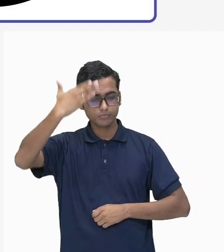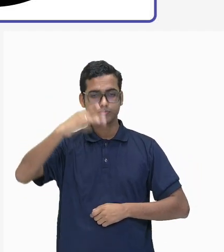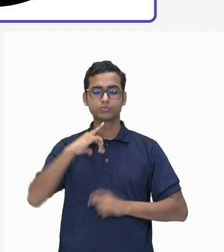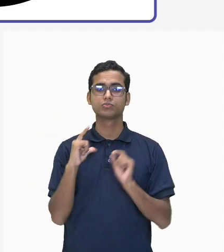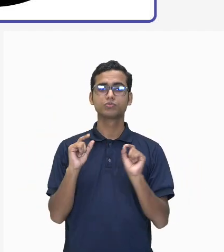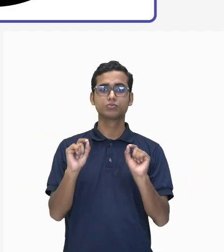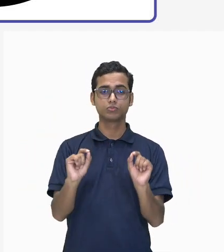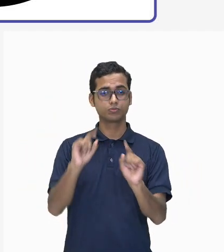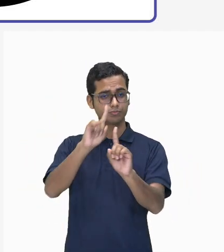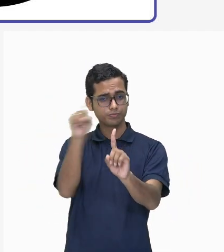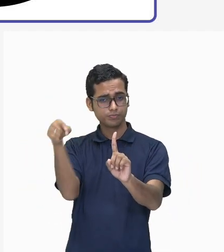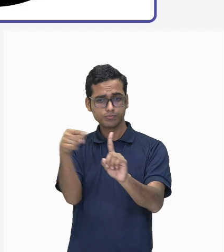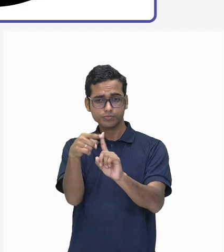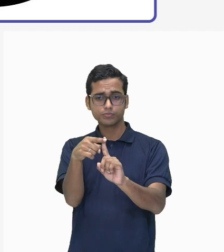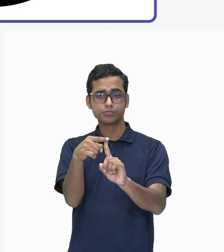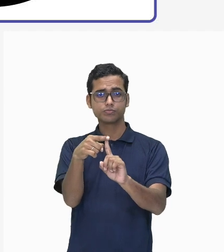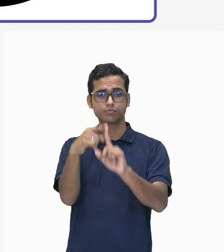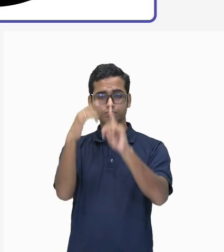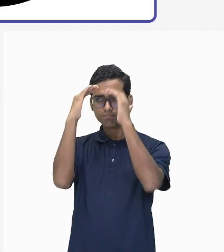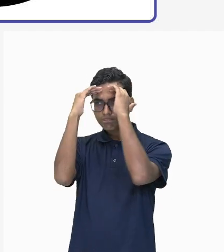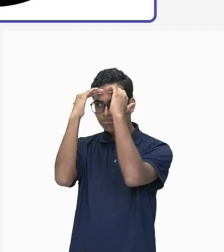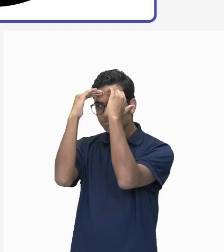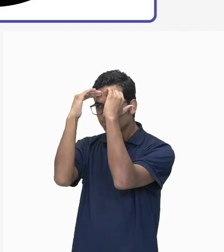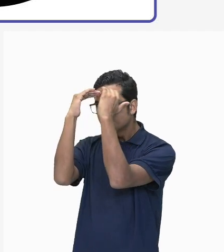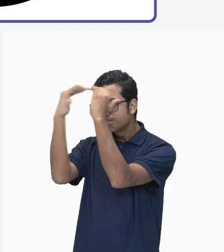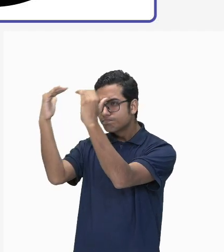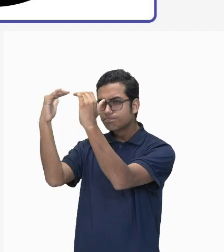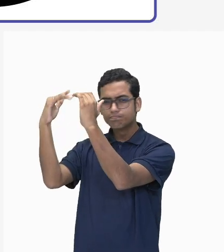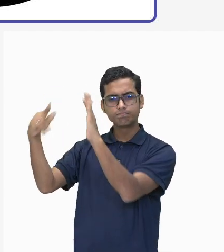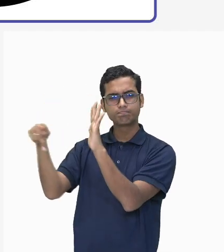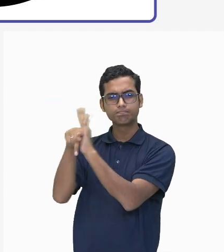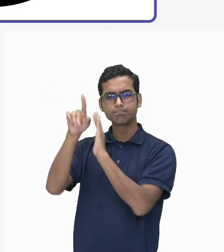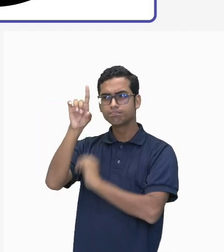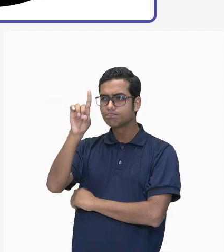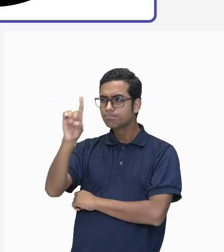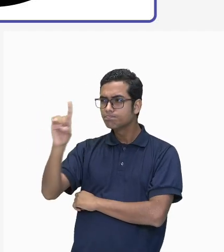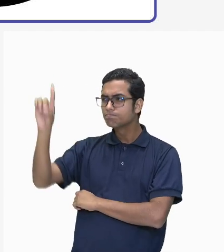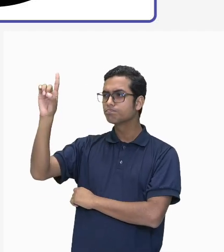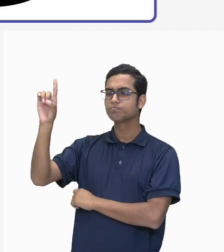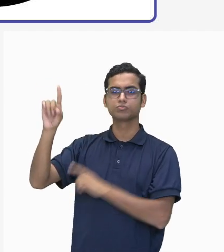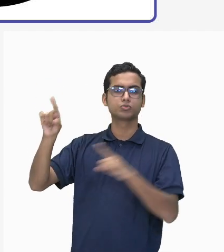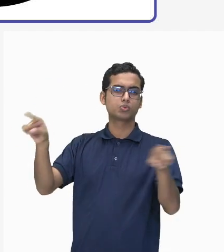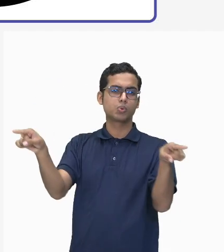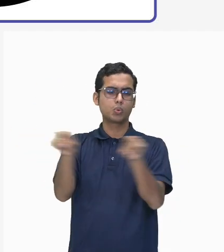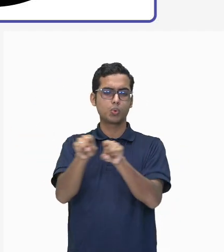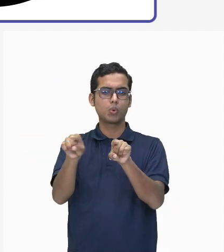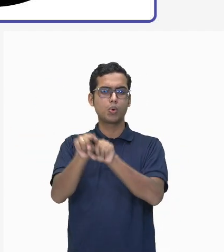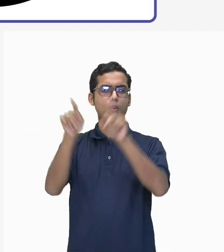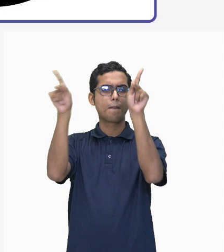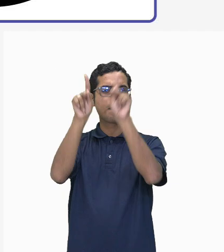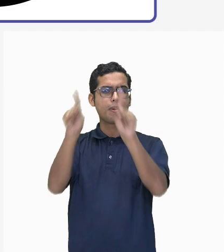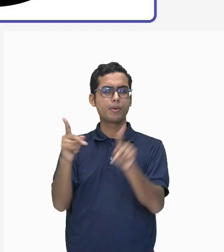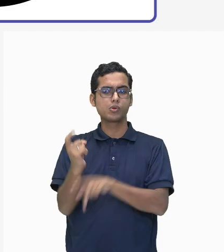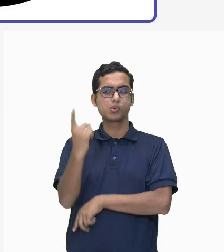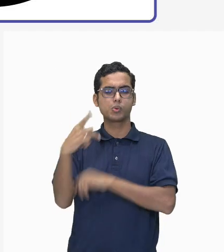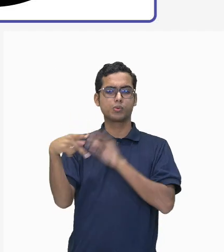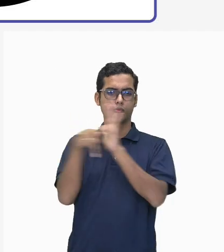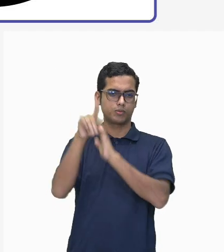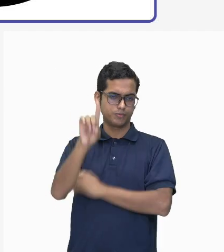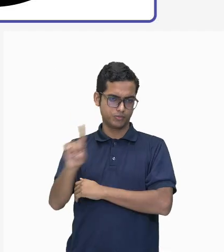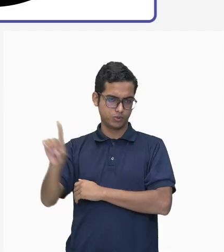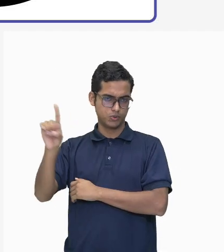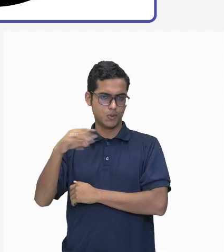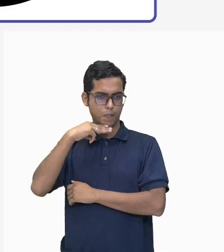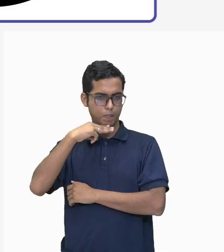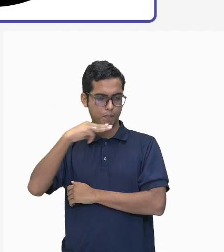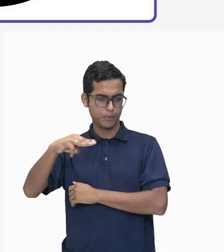dimensão de a submissão a Deus, mas, ao mesmo tempo, a paz que vem desse único Deus.